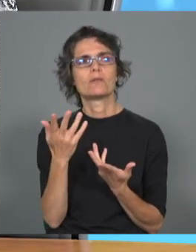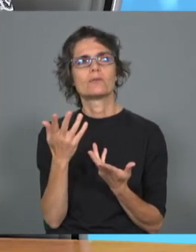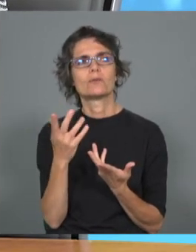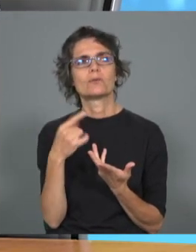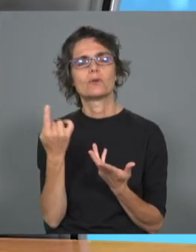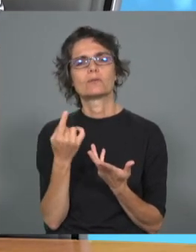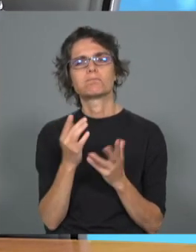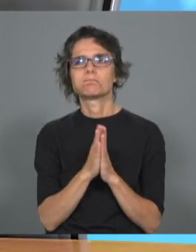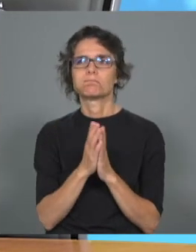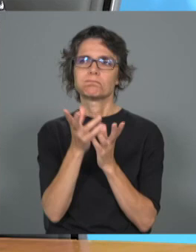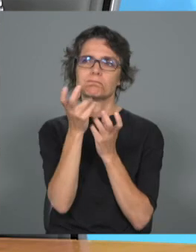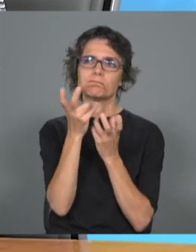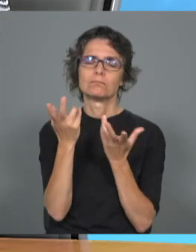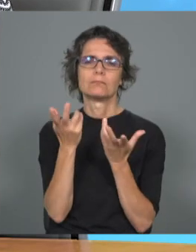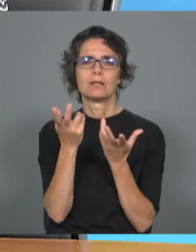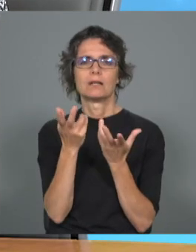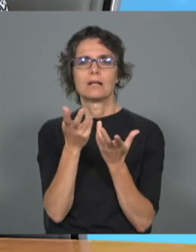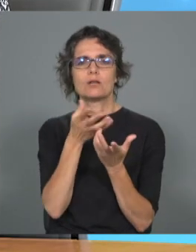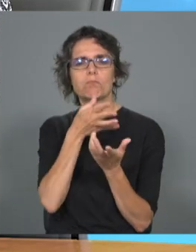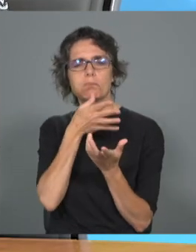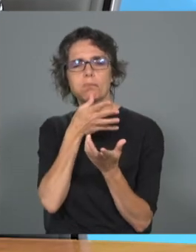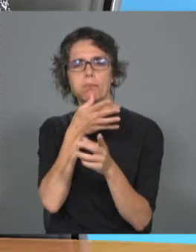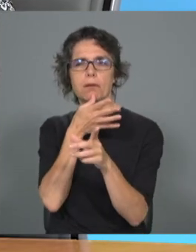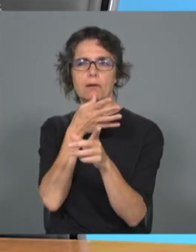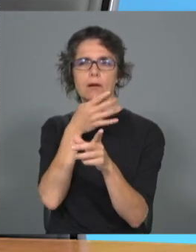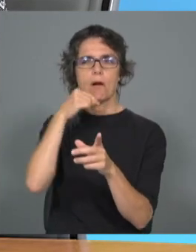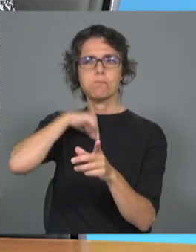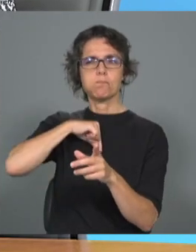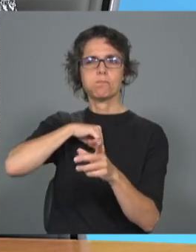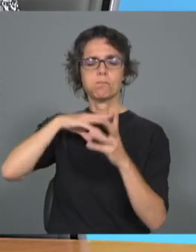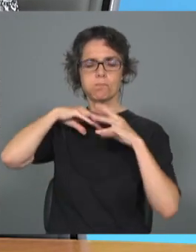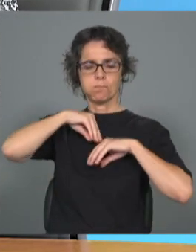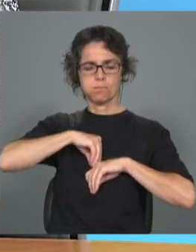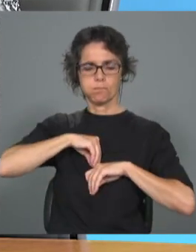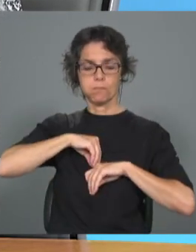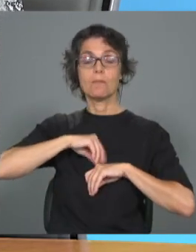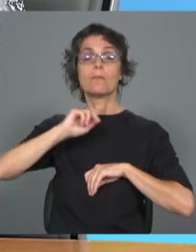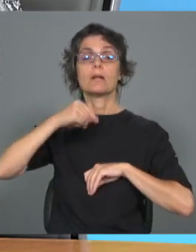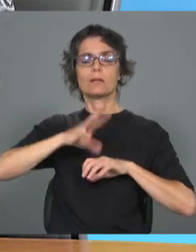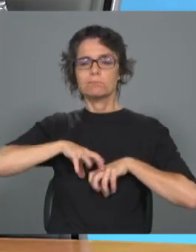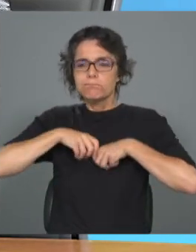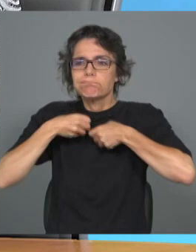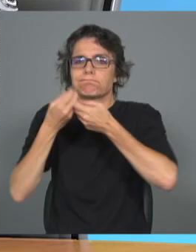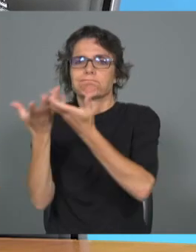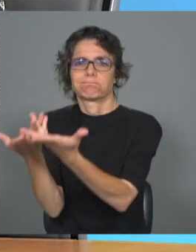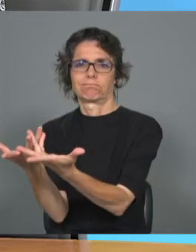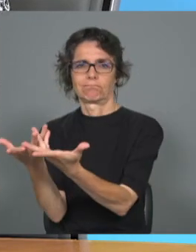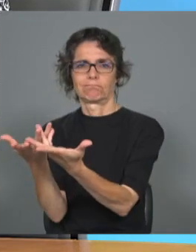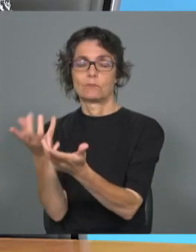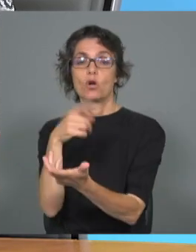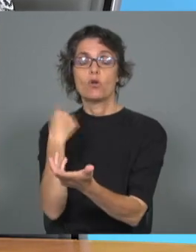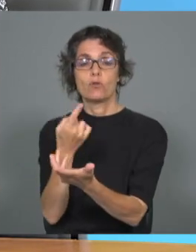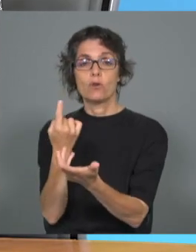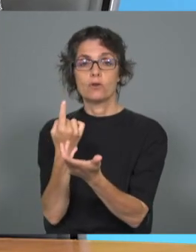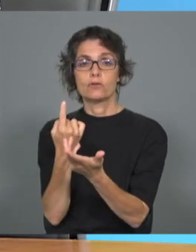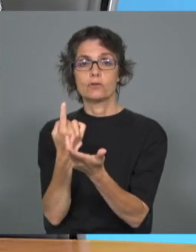são para encarnar, são para se tornar em gestos, e nós temos a felicidade, temos santos que o